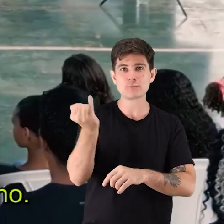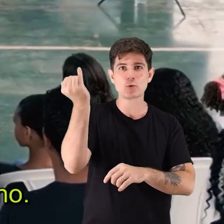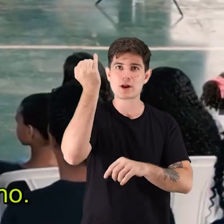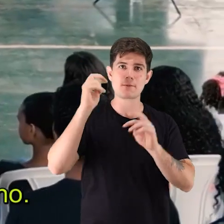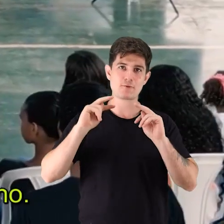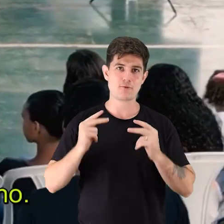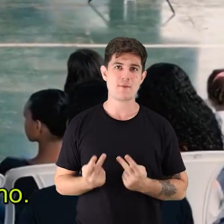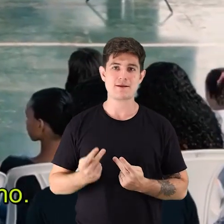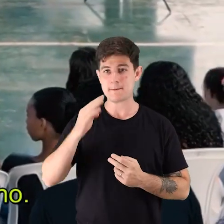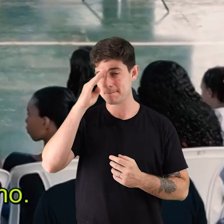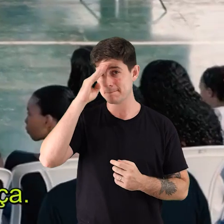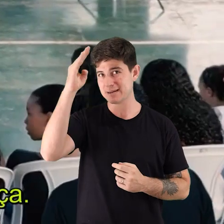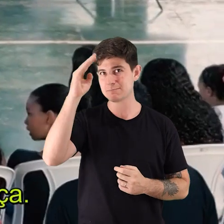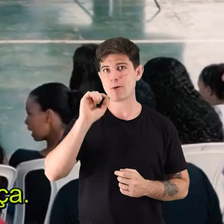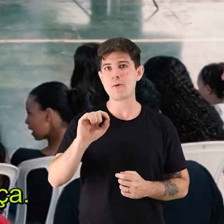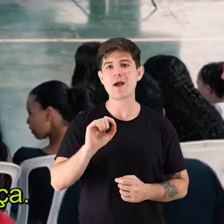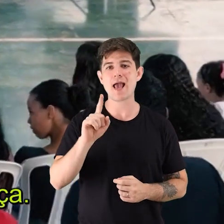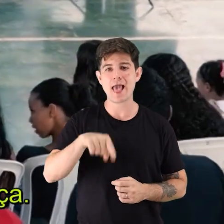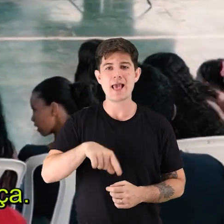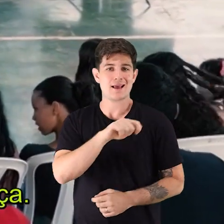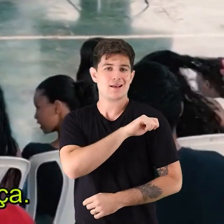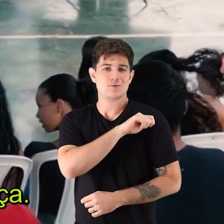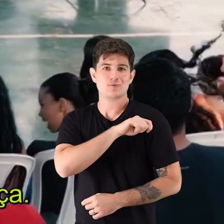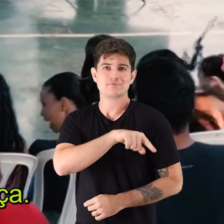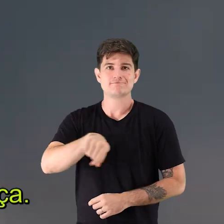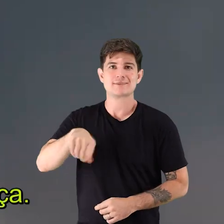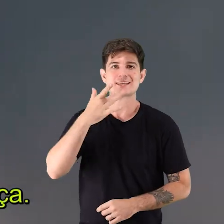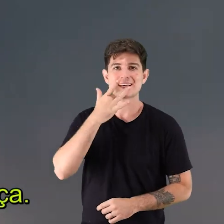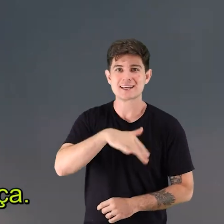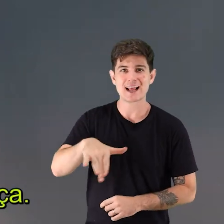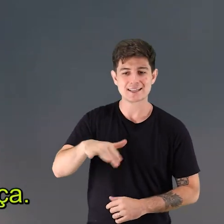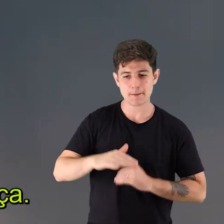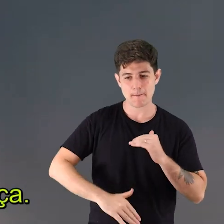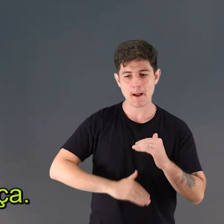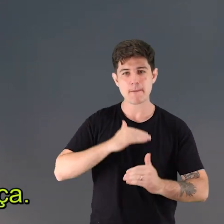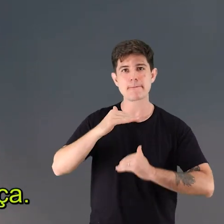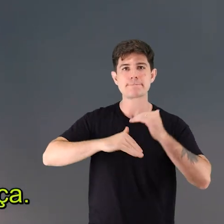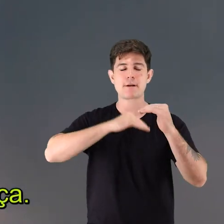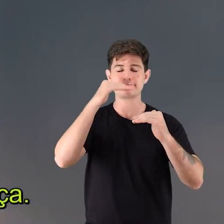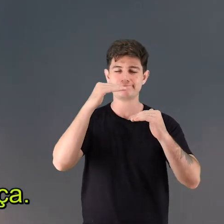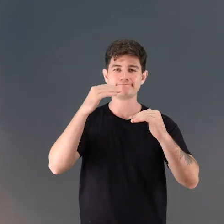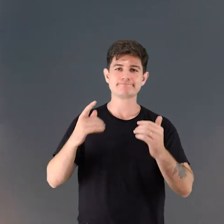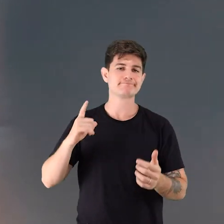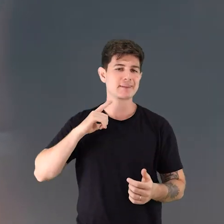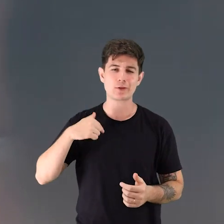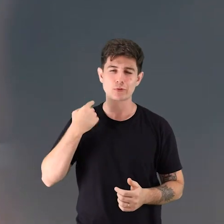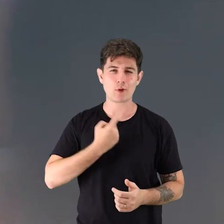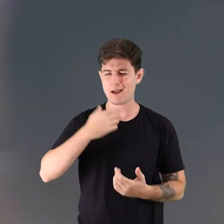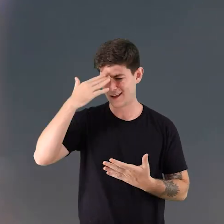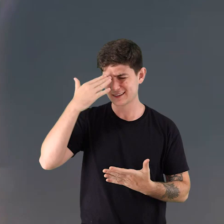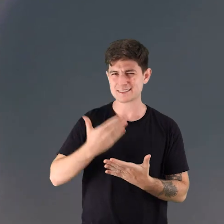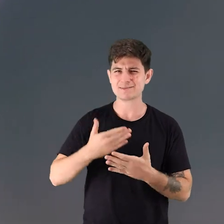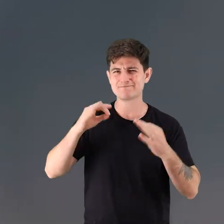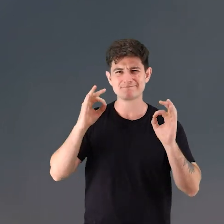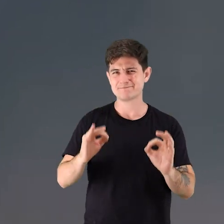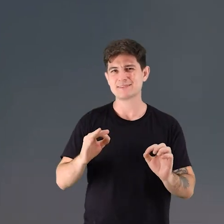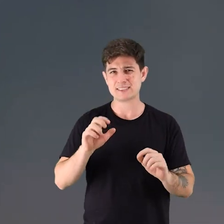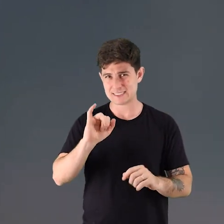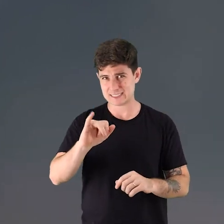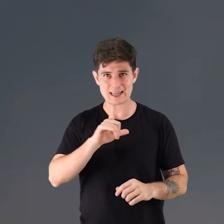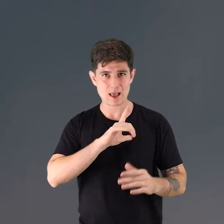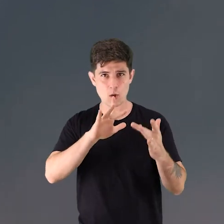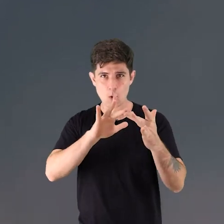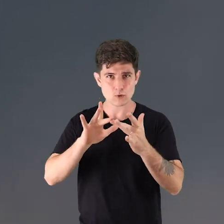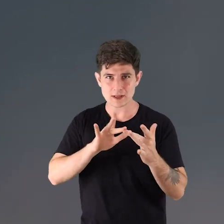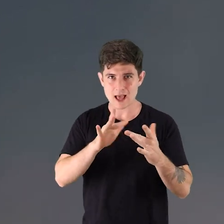ela é essencial para todo ser humano, e principalmente na formação da criança, né? A gente tem toda a